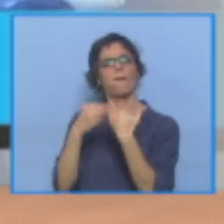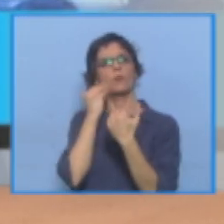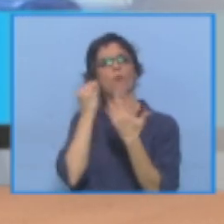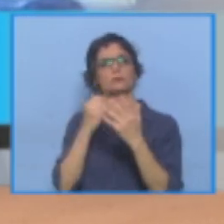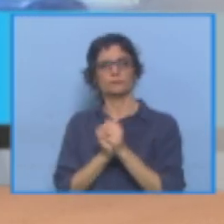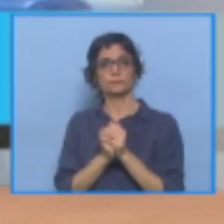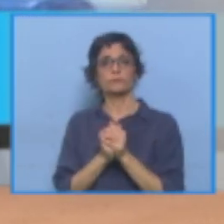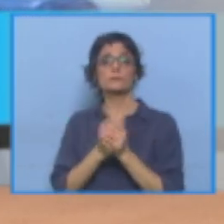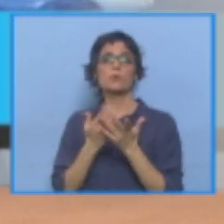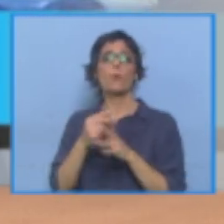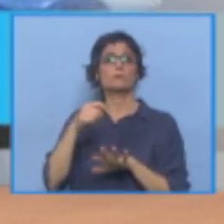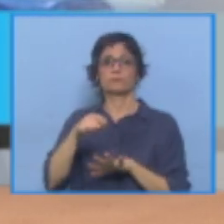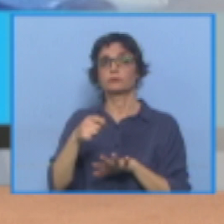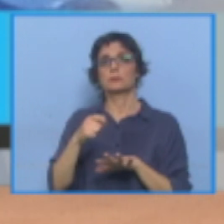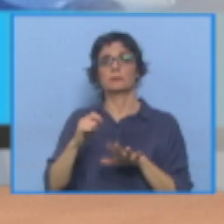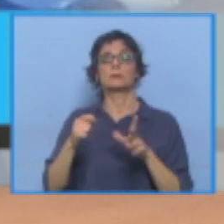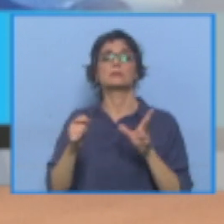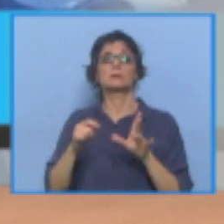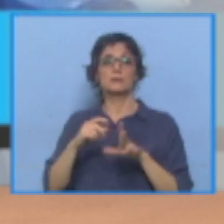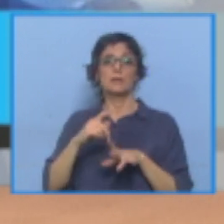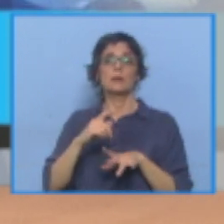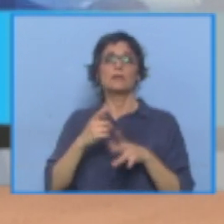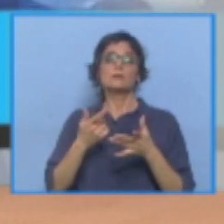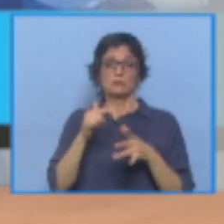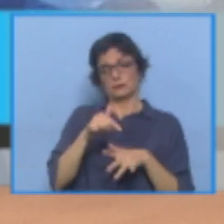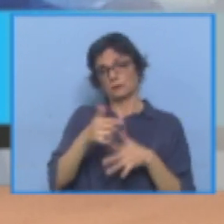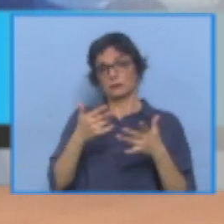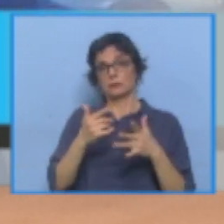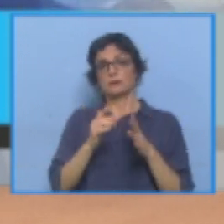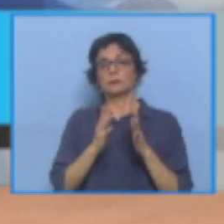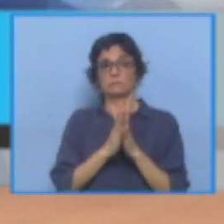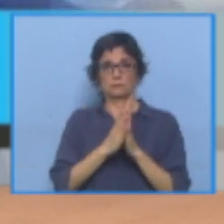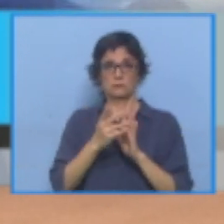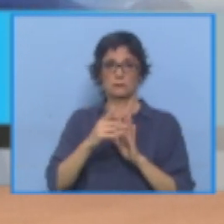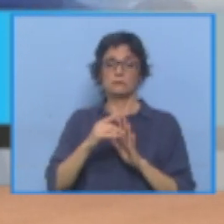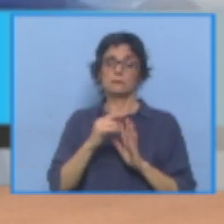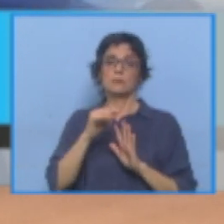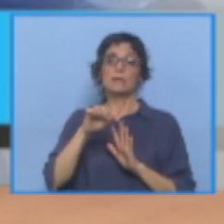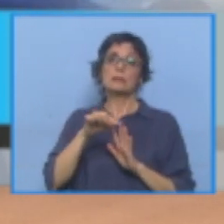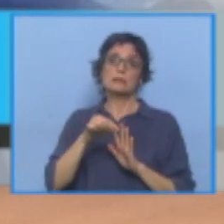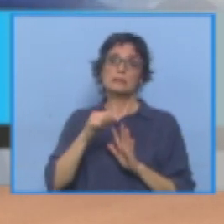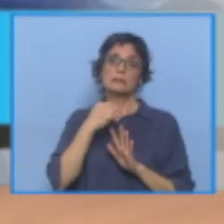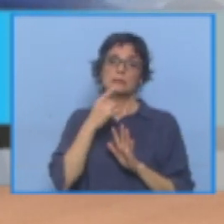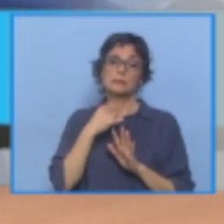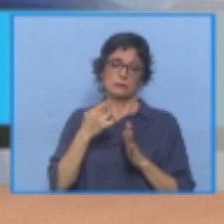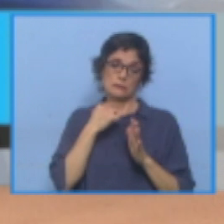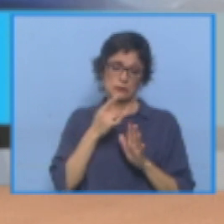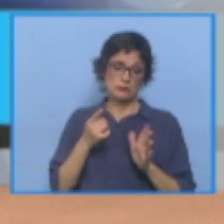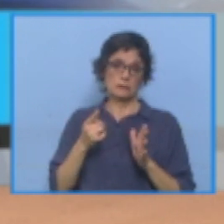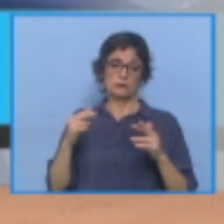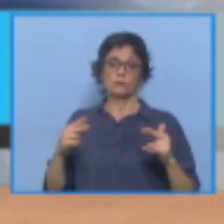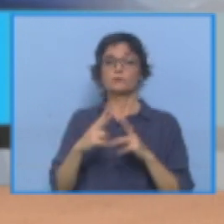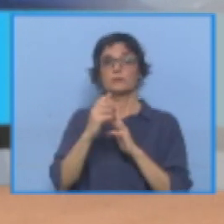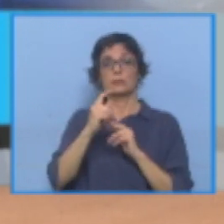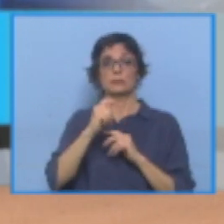Portuguesa disse de forma clara, vão chegar novas orientações da Santa Sé, A Conferência Episcopal Portuguesa, desde 2012,